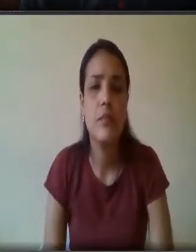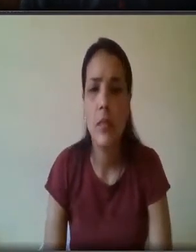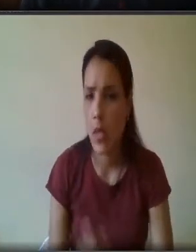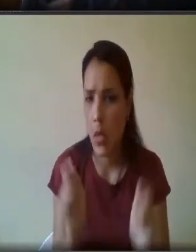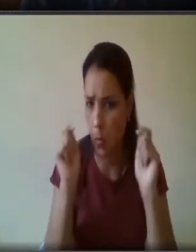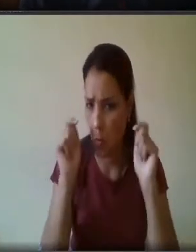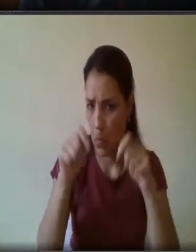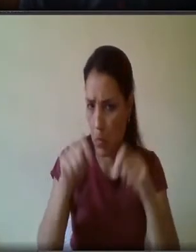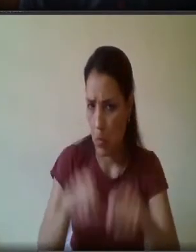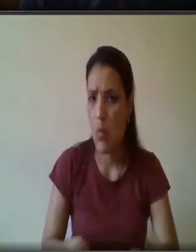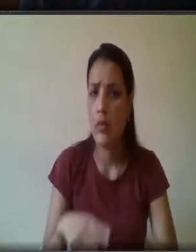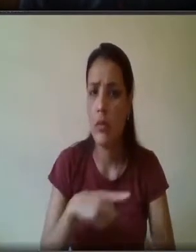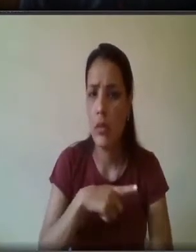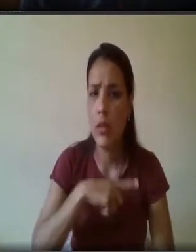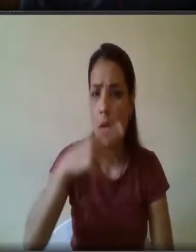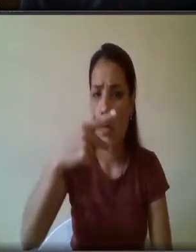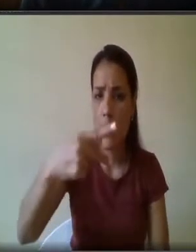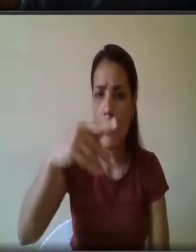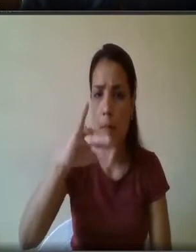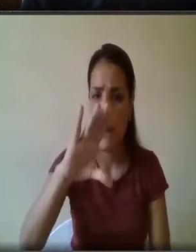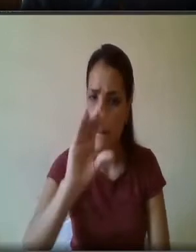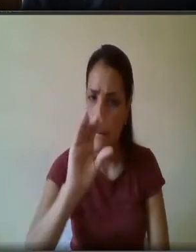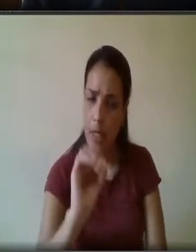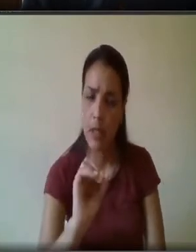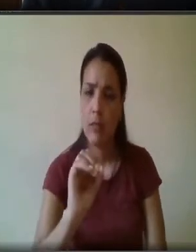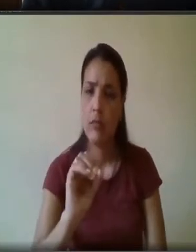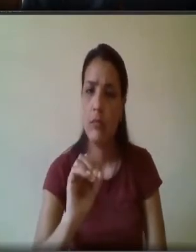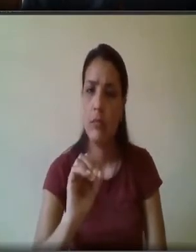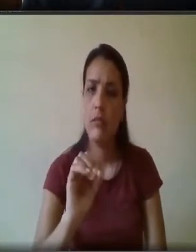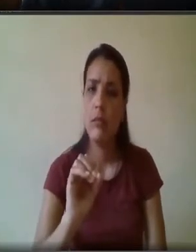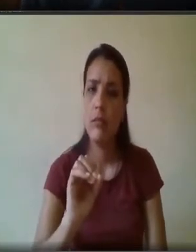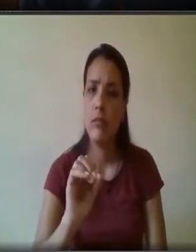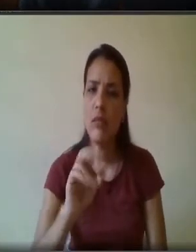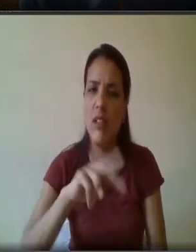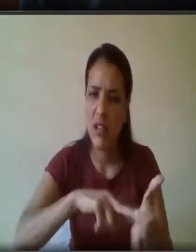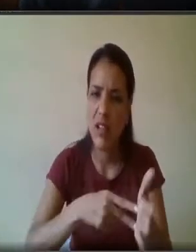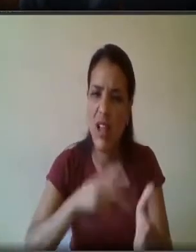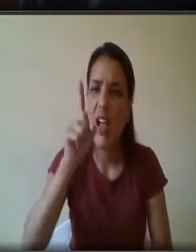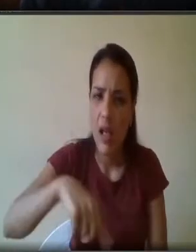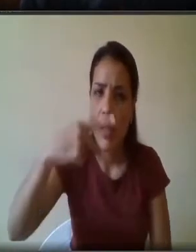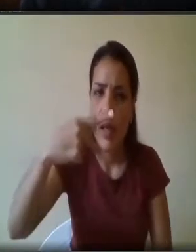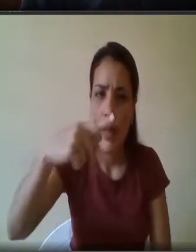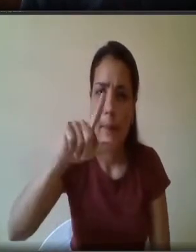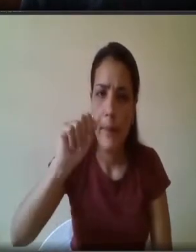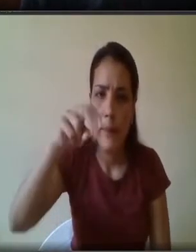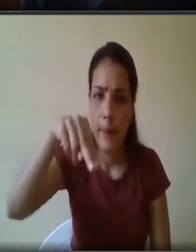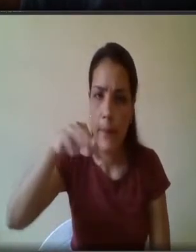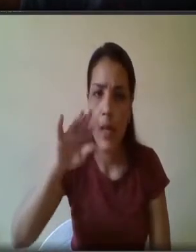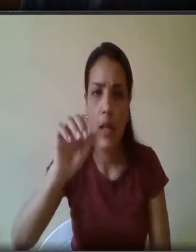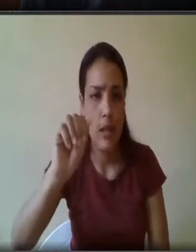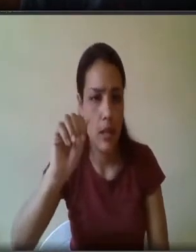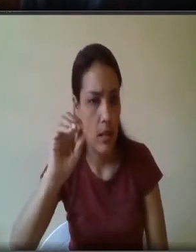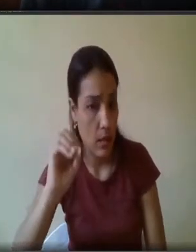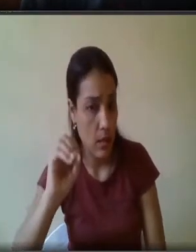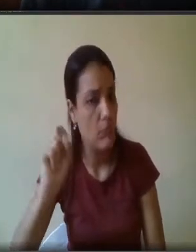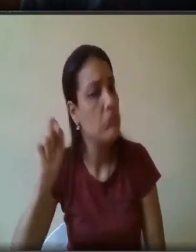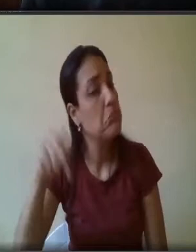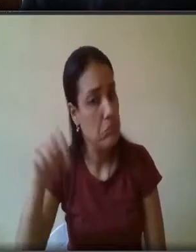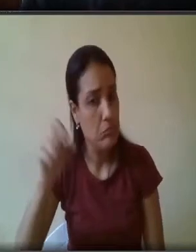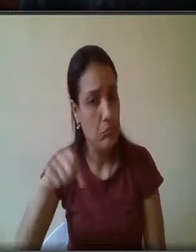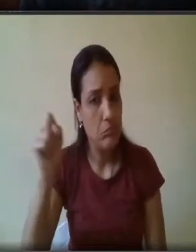um planalto. Então, o pico da neblina é um planalto. Eu posso ter um morro. Morro é um